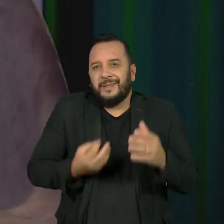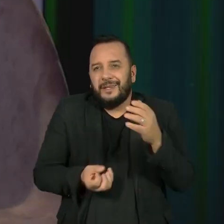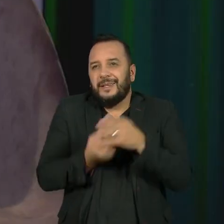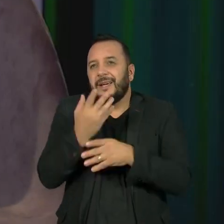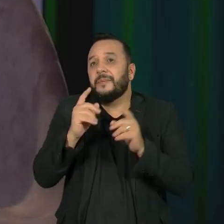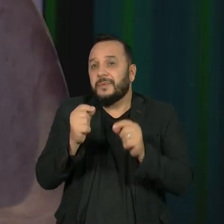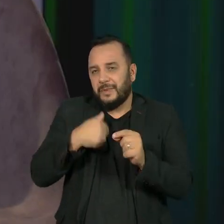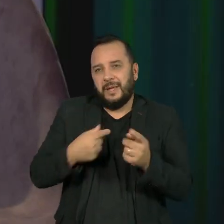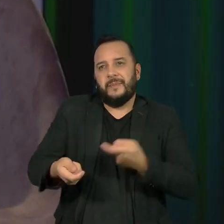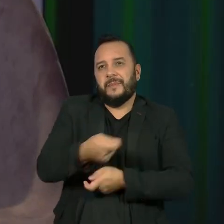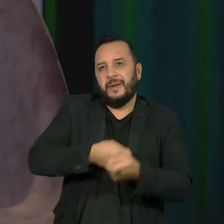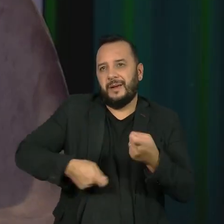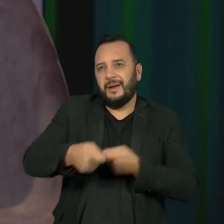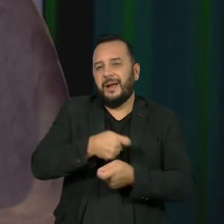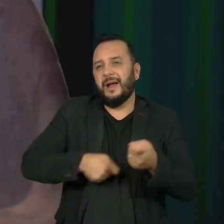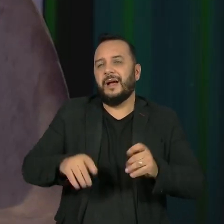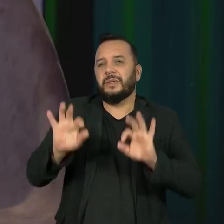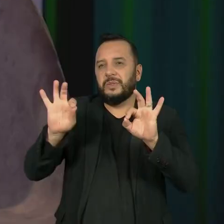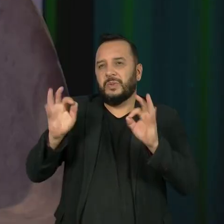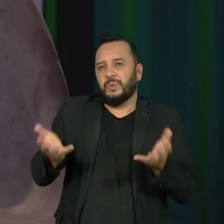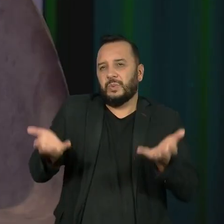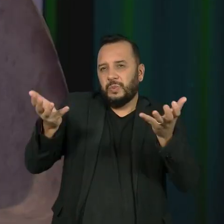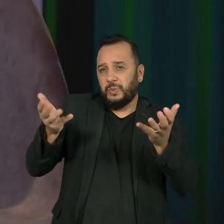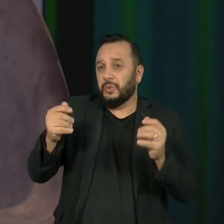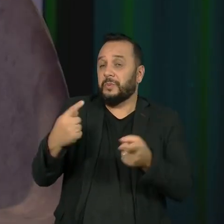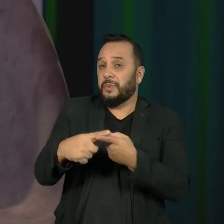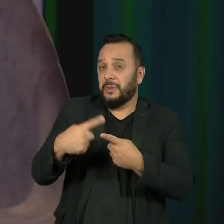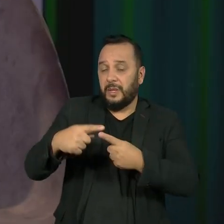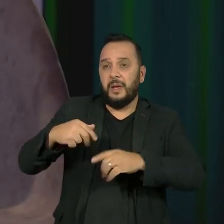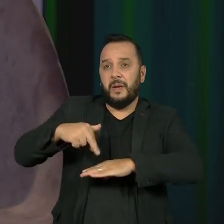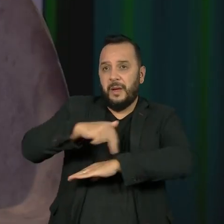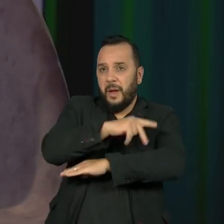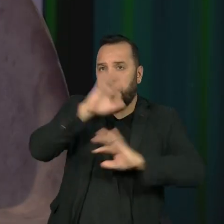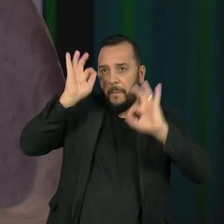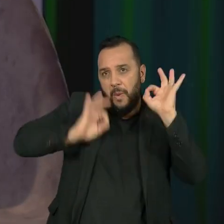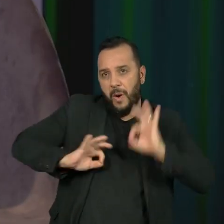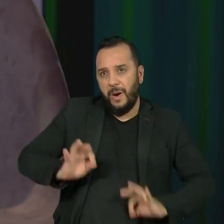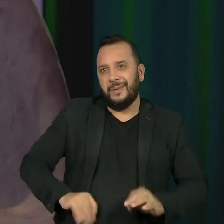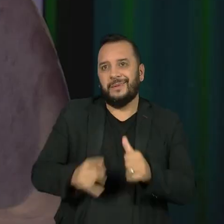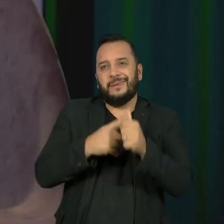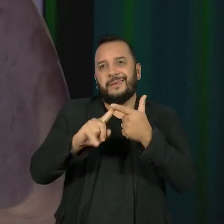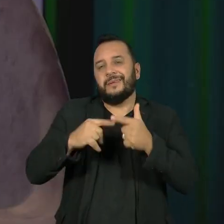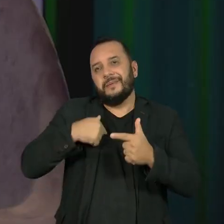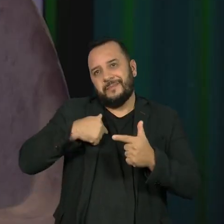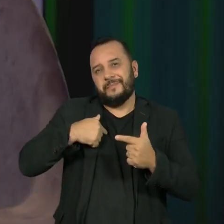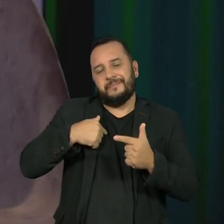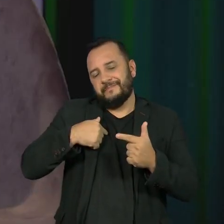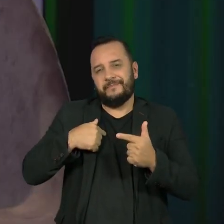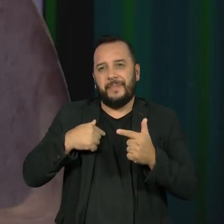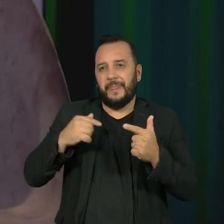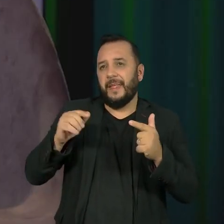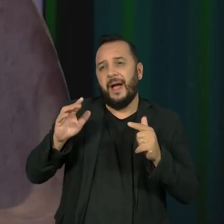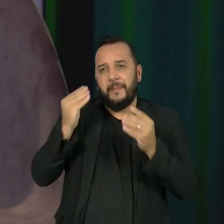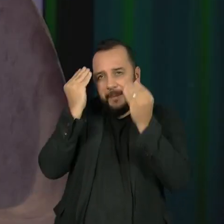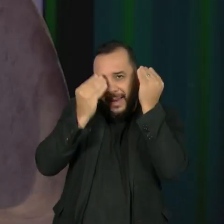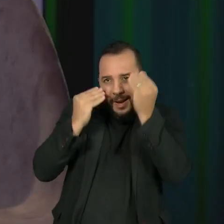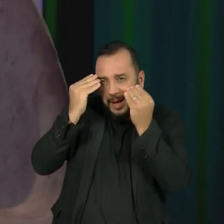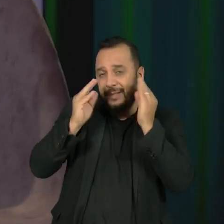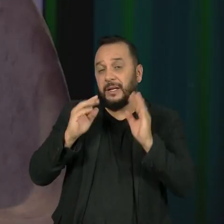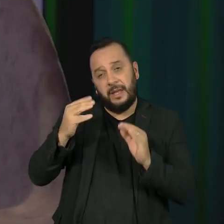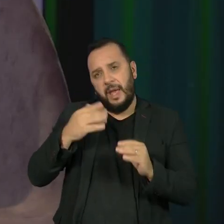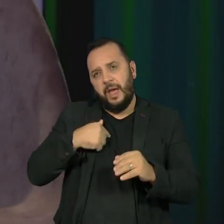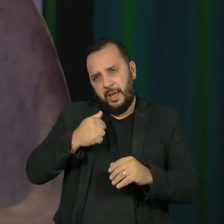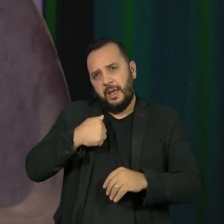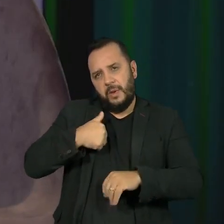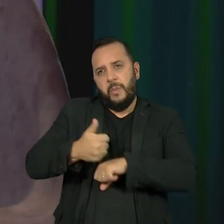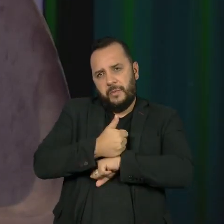de luxo, né? Principalmente quando fala de moda e beleza, que é a minha expertise aí, eu vejo que estamos